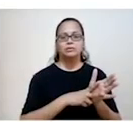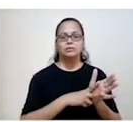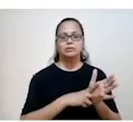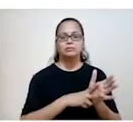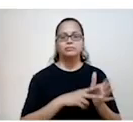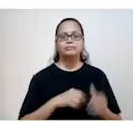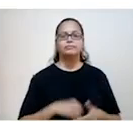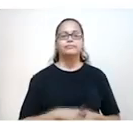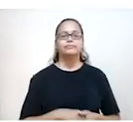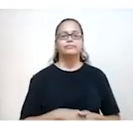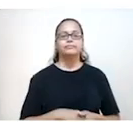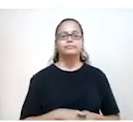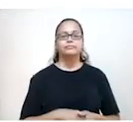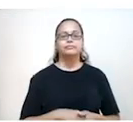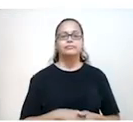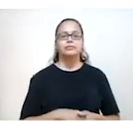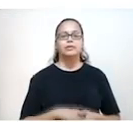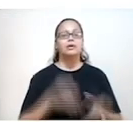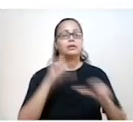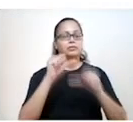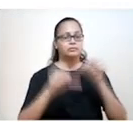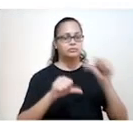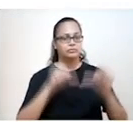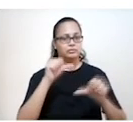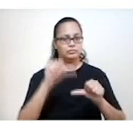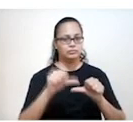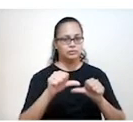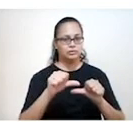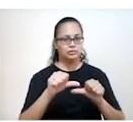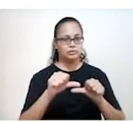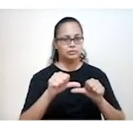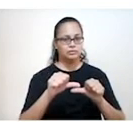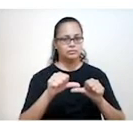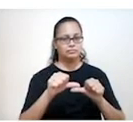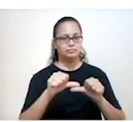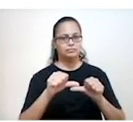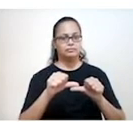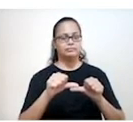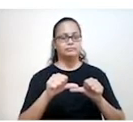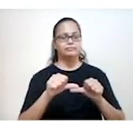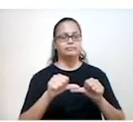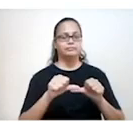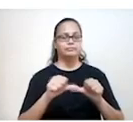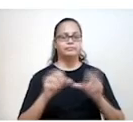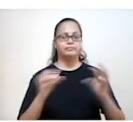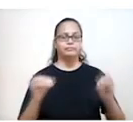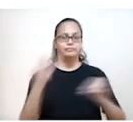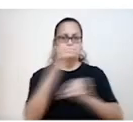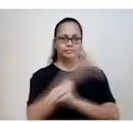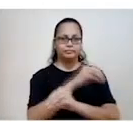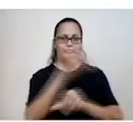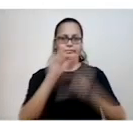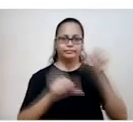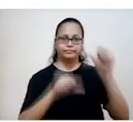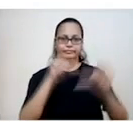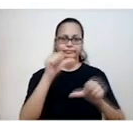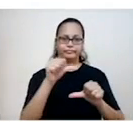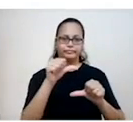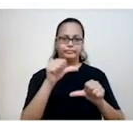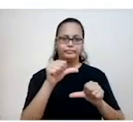Aqui, ó, eu vou ajeitar. Só vou colocar a letra. Eu mudei os dois no mesmo tempo de lado. Os dois ao mesmo tempo